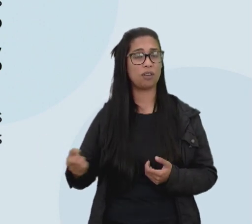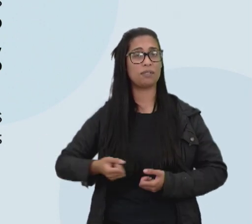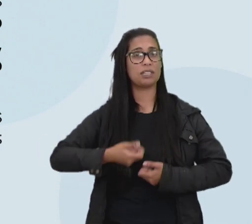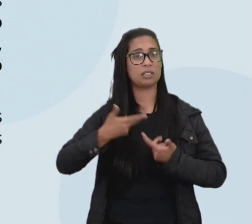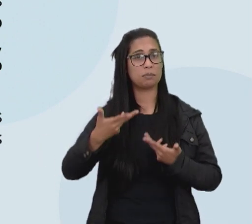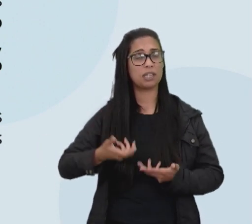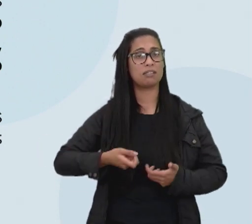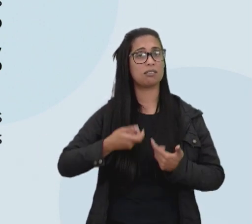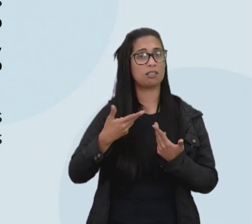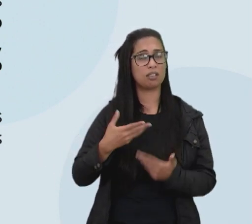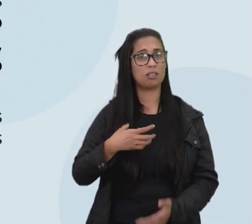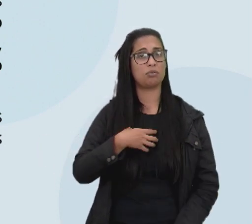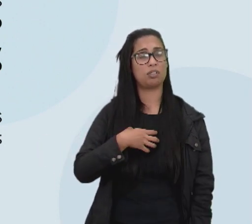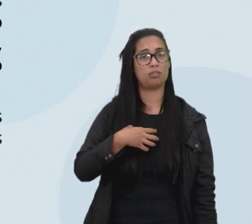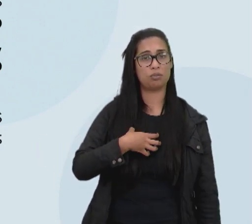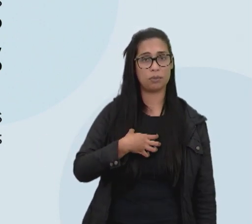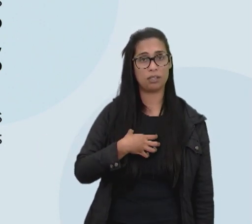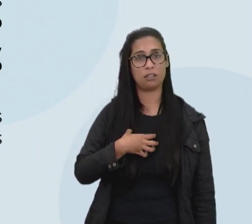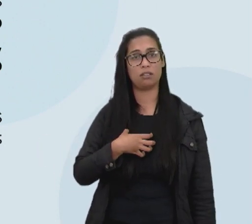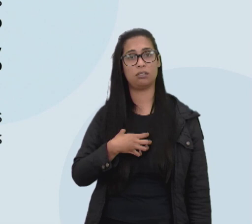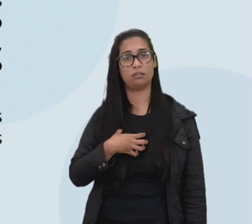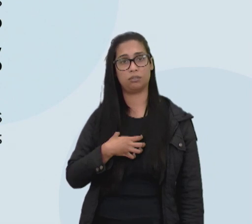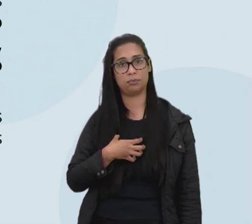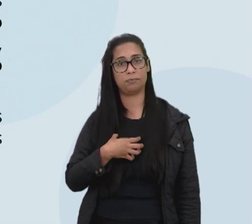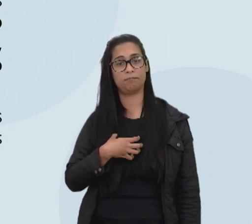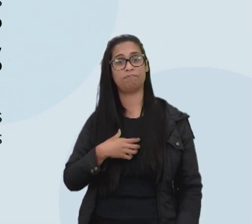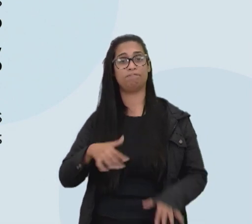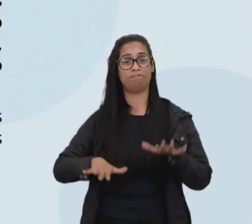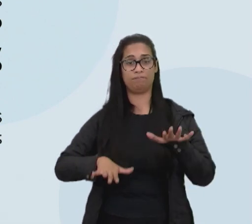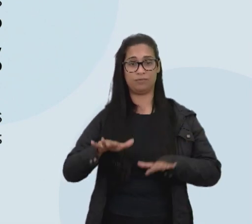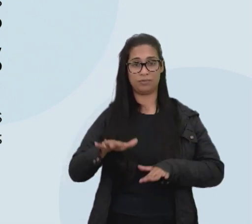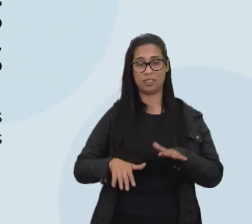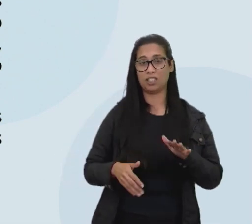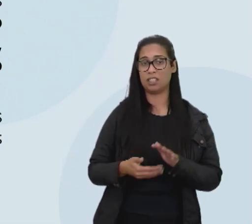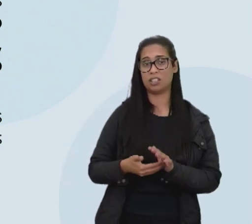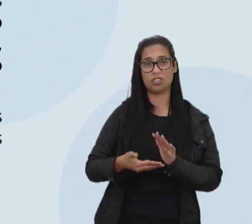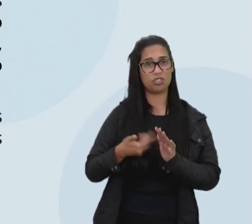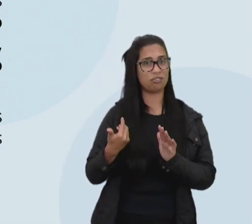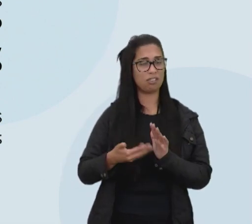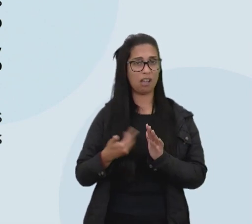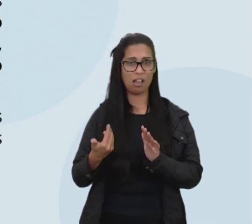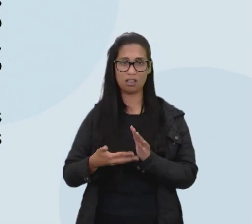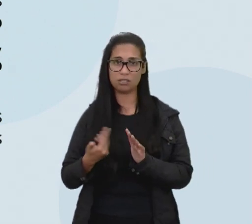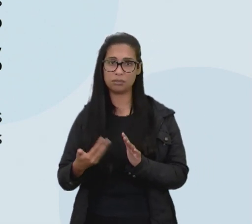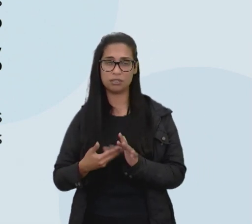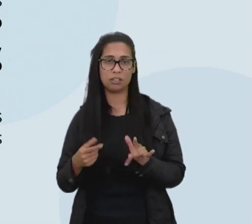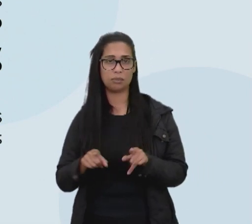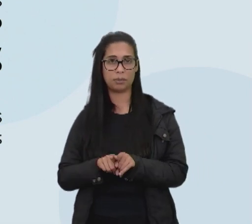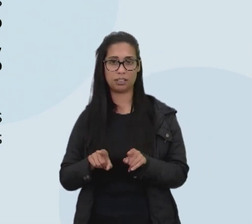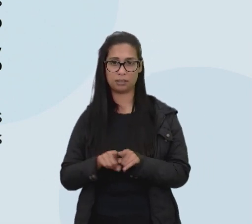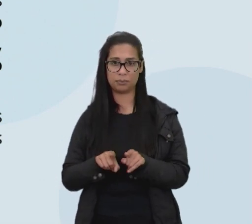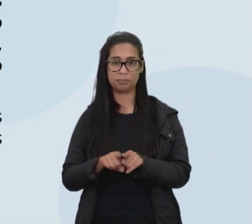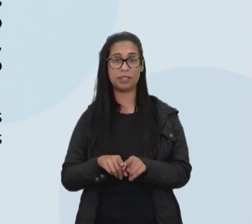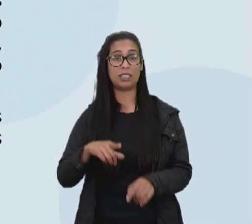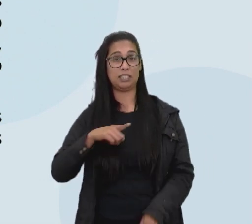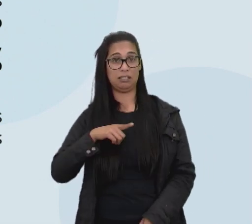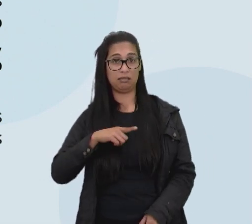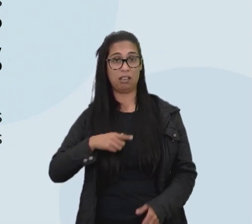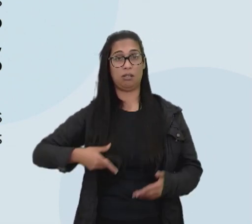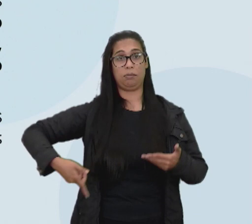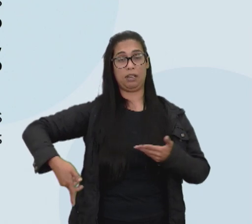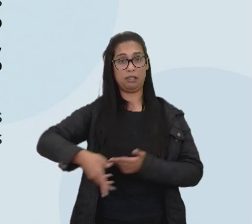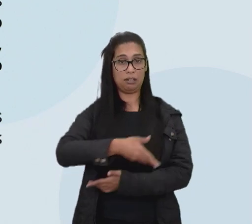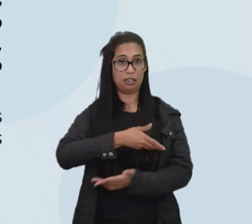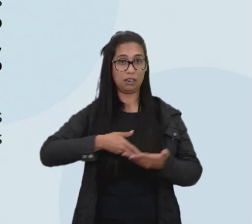de inferioridade social, produzido em uma situação de exclusão, né, e manifestado no interior de suas famílias e nas relações